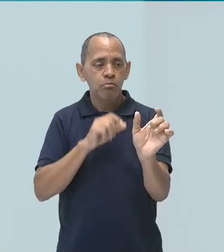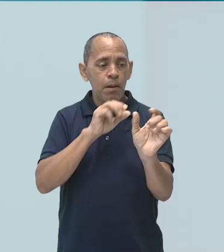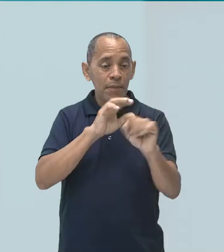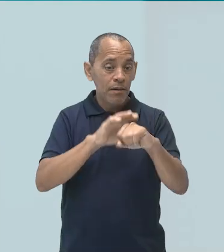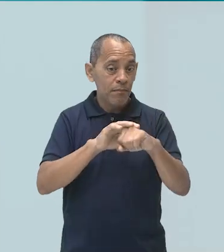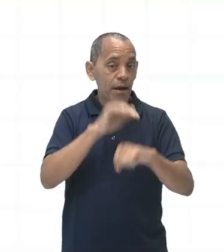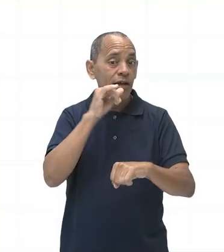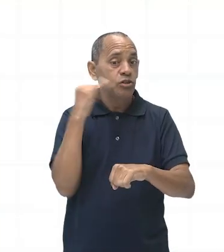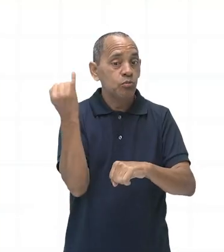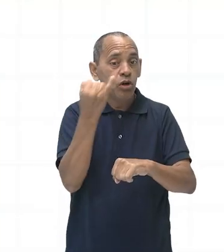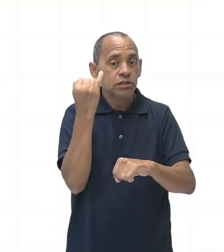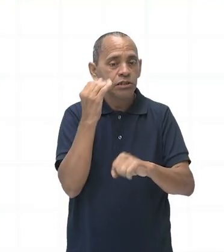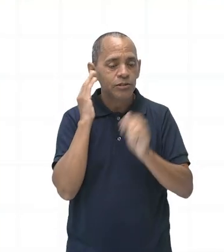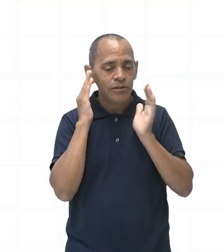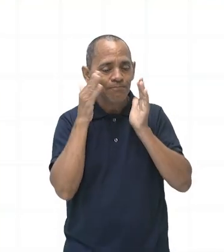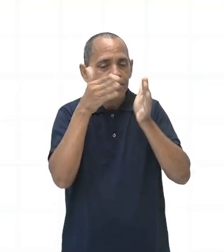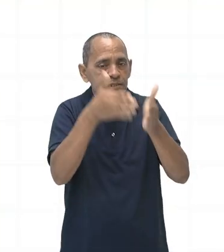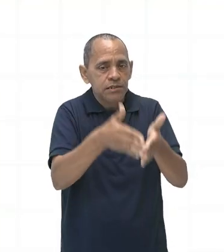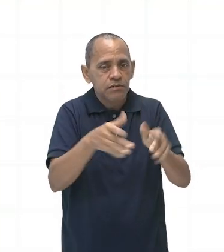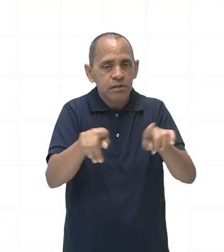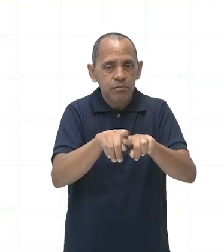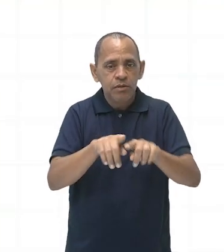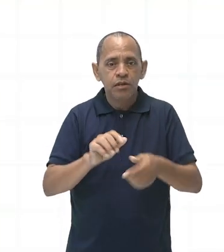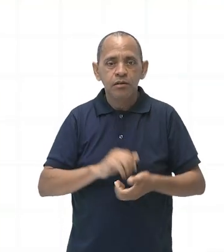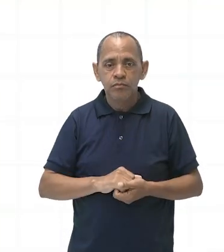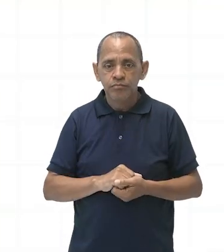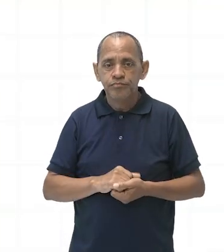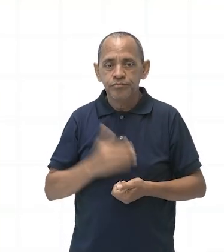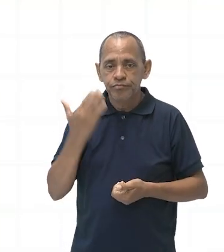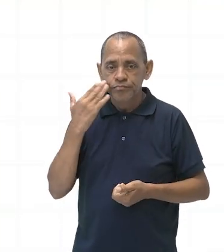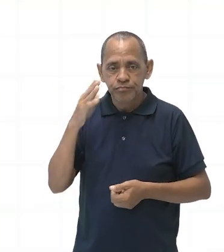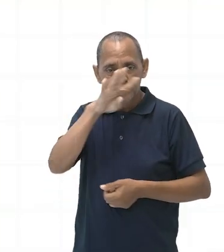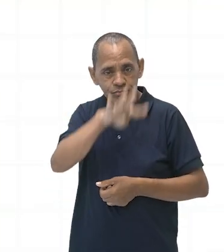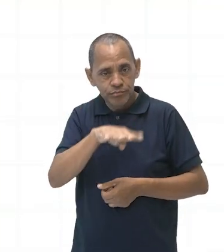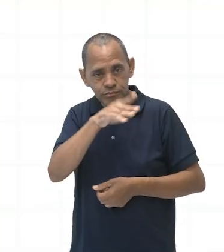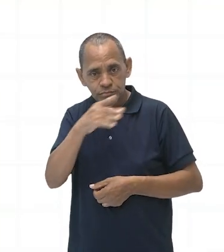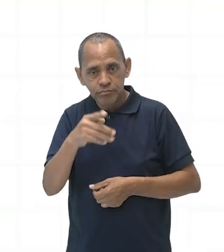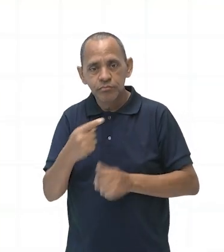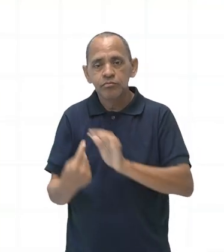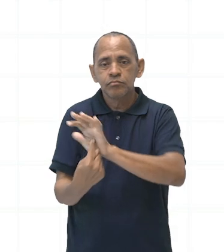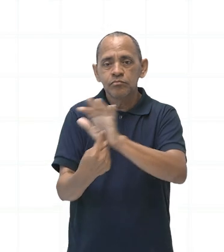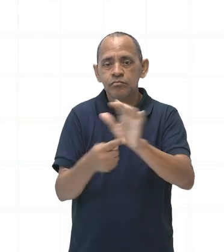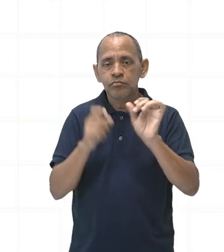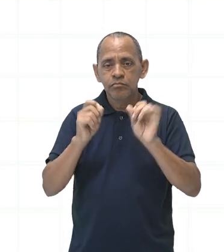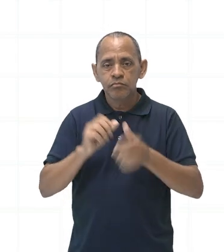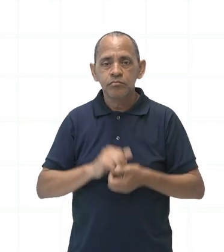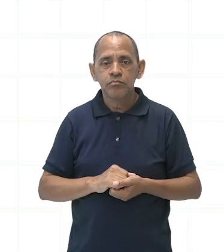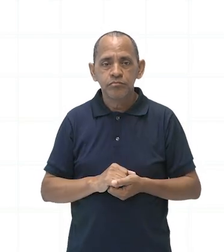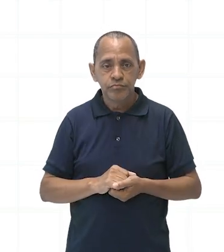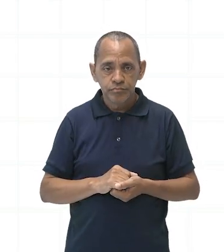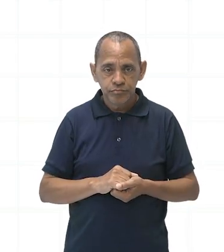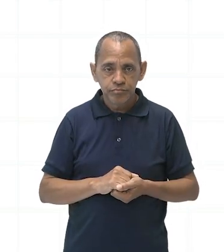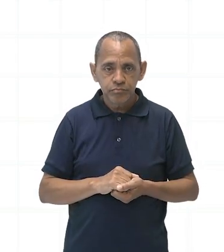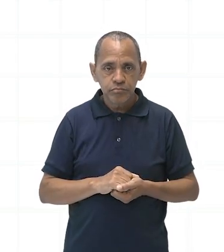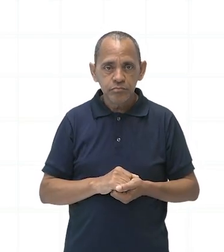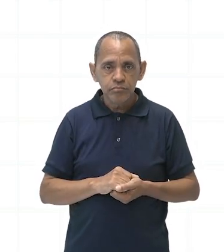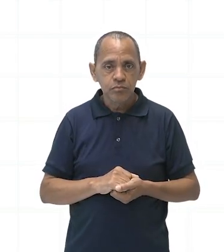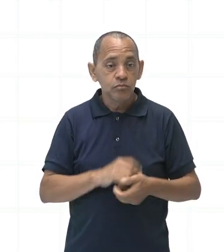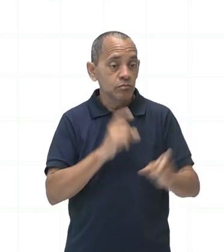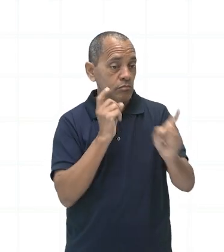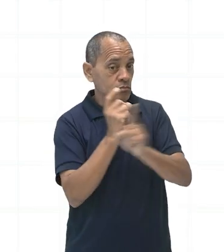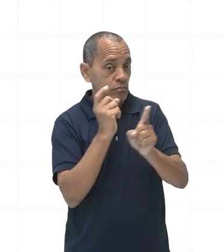Então, observem aí que na nossa tabelinha nós deixamos apenas um tracinho para identificar aqui que neste